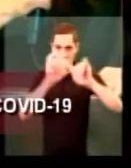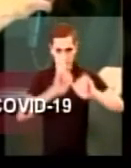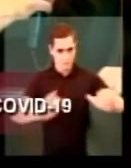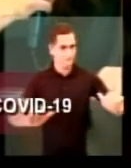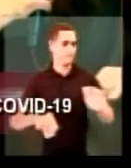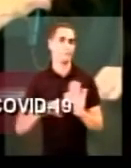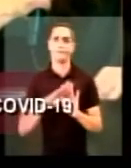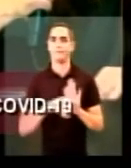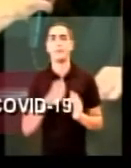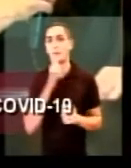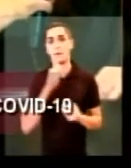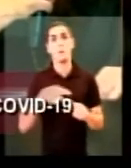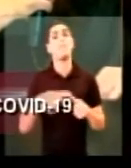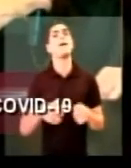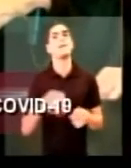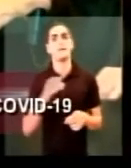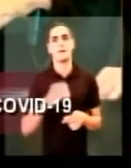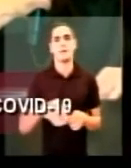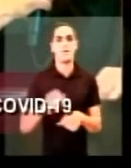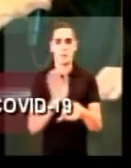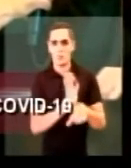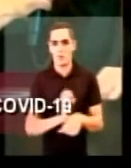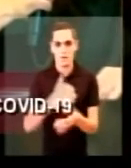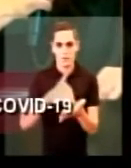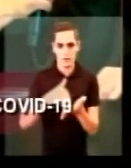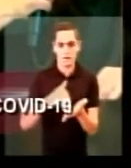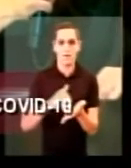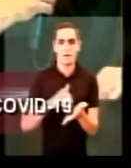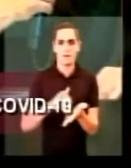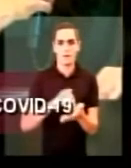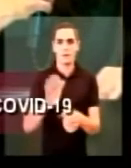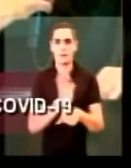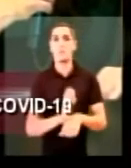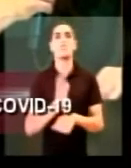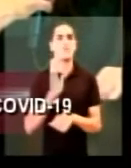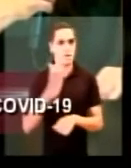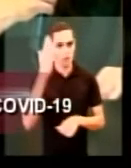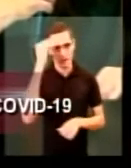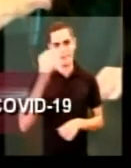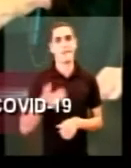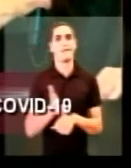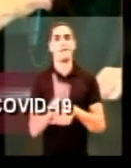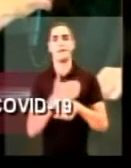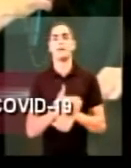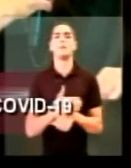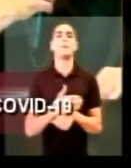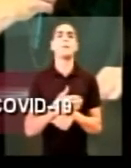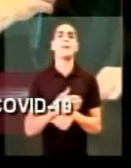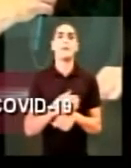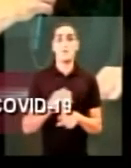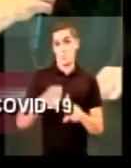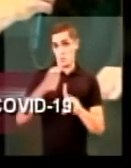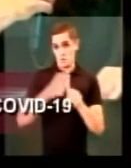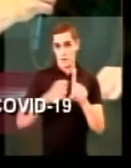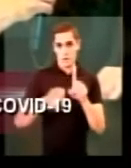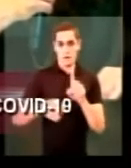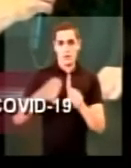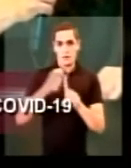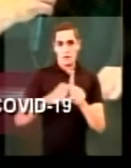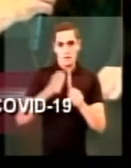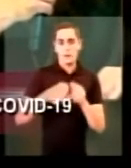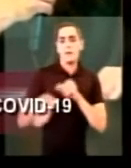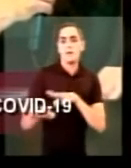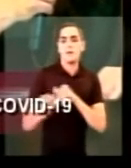mas já prevista que ocorreria. E nós já tínhamos desde setembro uma sinalização dos quantitativos de